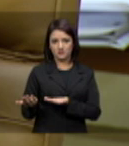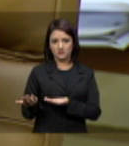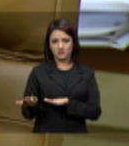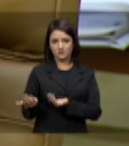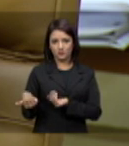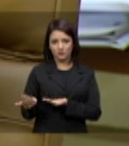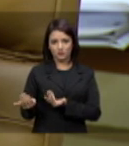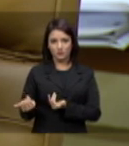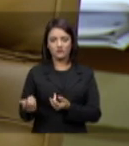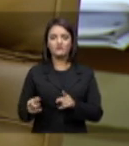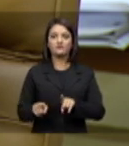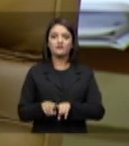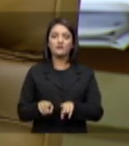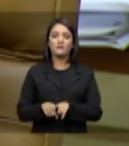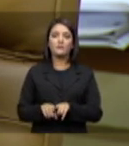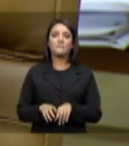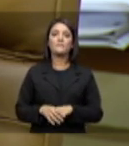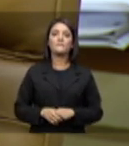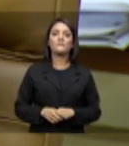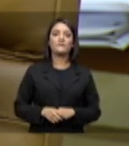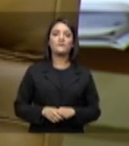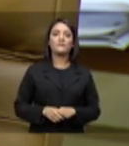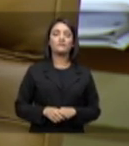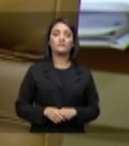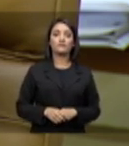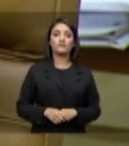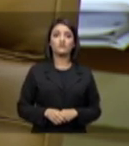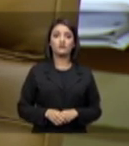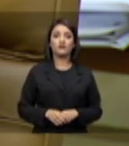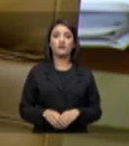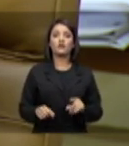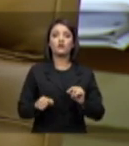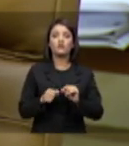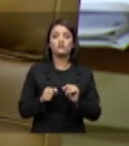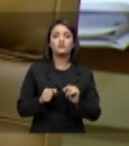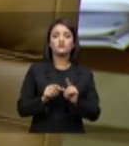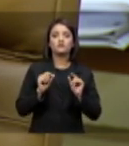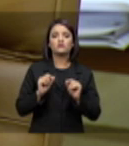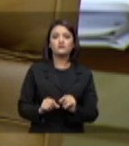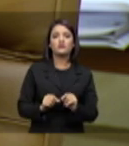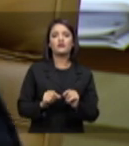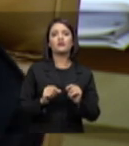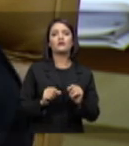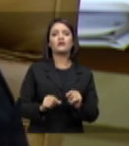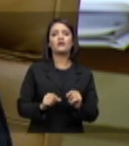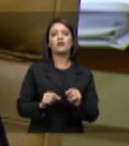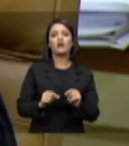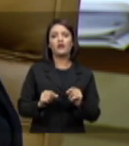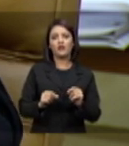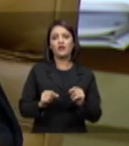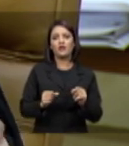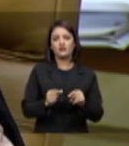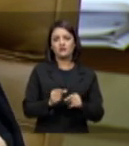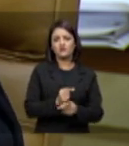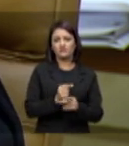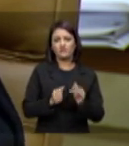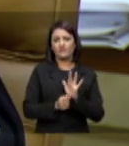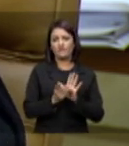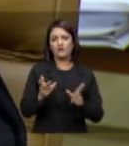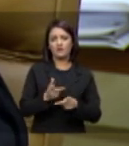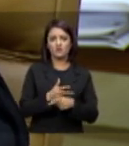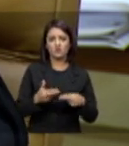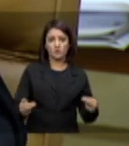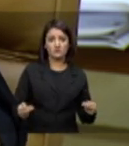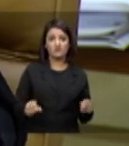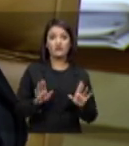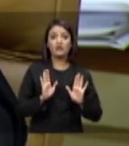de a propagação do novo coronavírus particularmente espaço funcionamento para reduzir os riscos epidemiológico e fique o que foi dito aqui